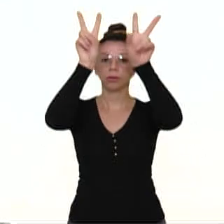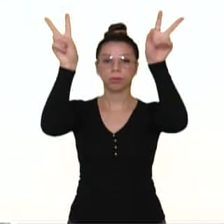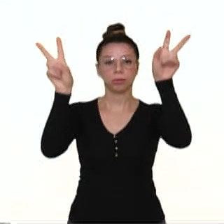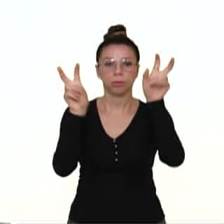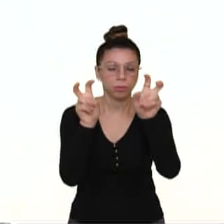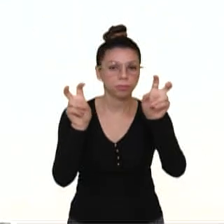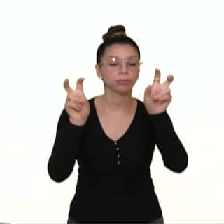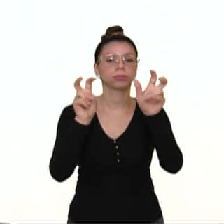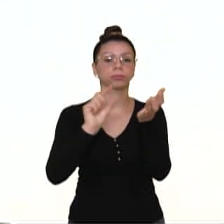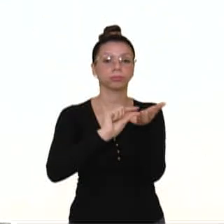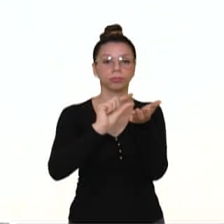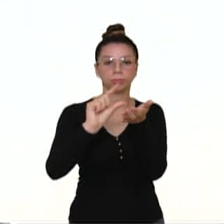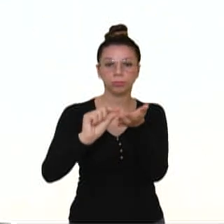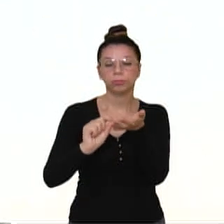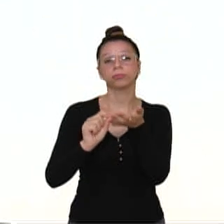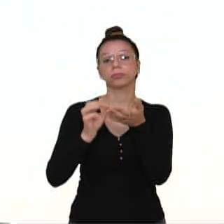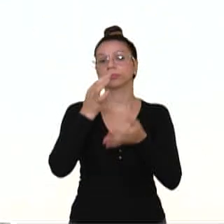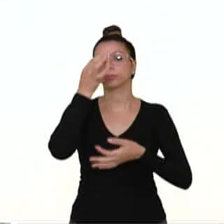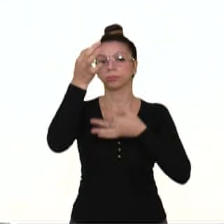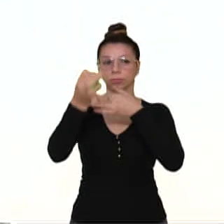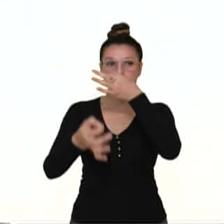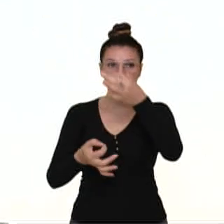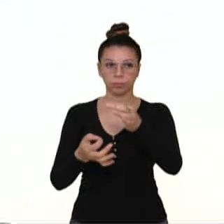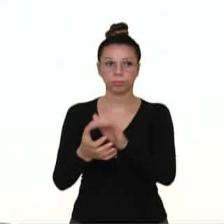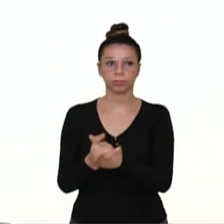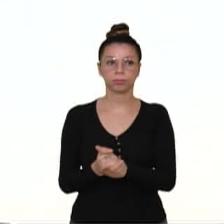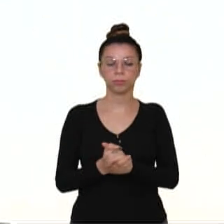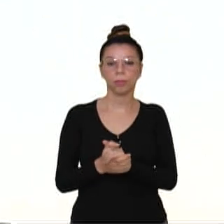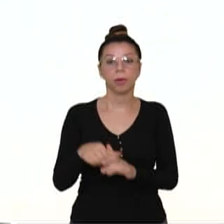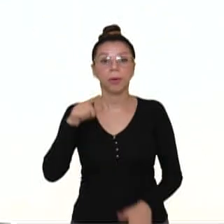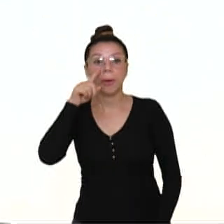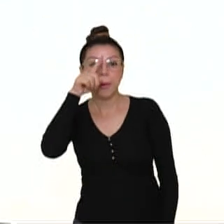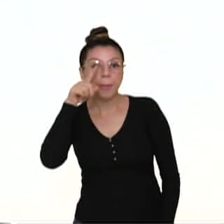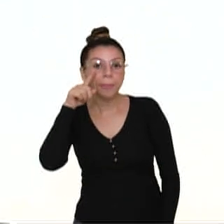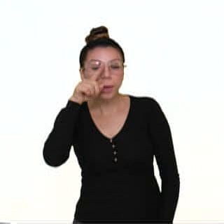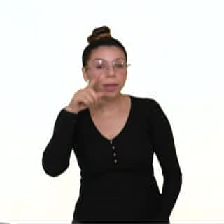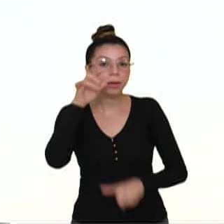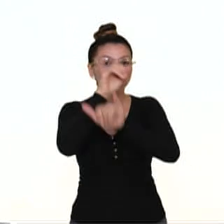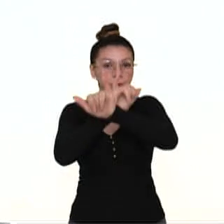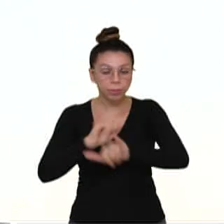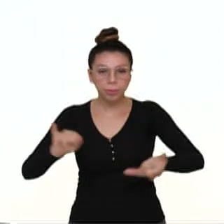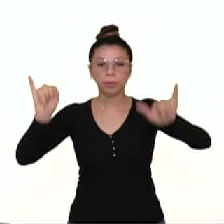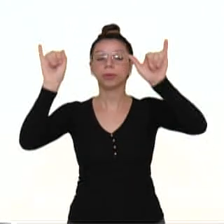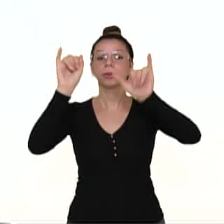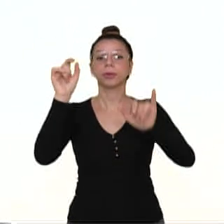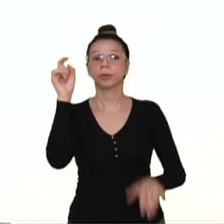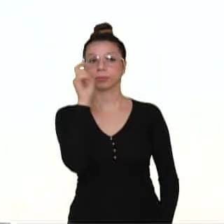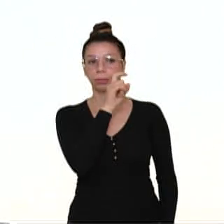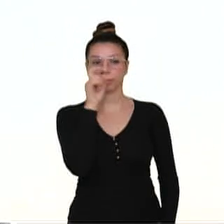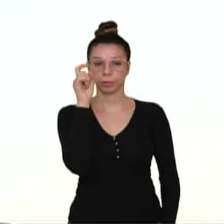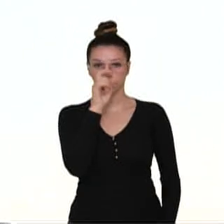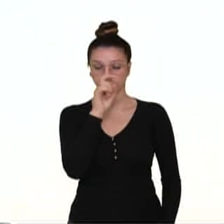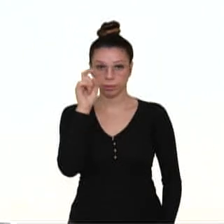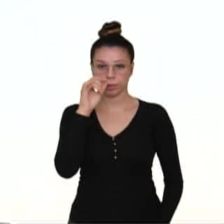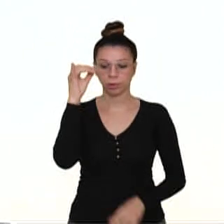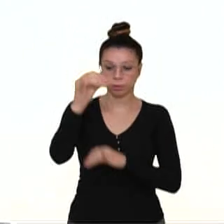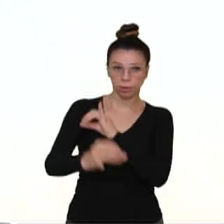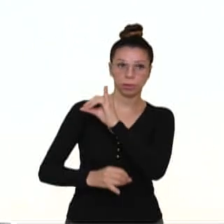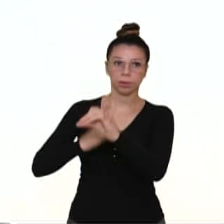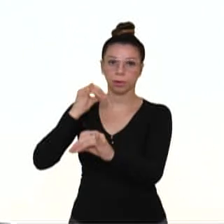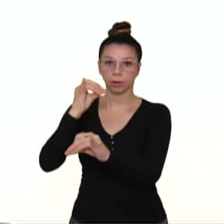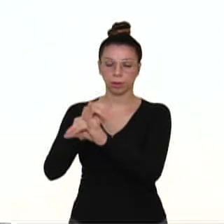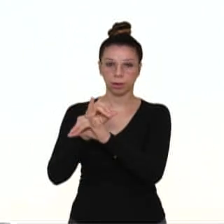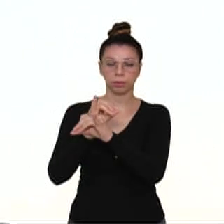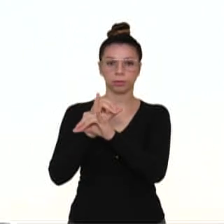artigo de opinião é Os Perigos das Fake News na Era da Informação. Vamos à